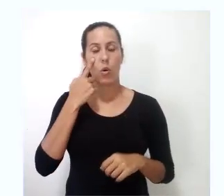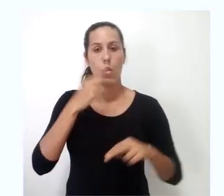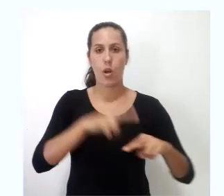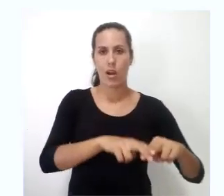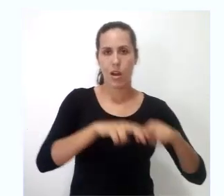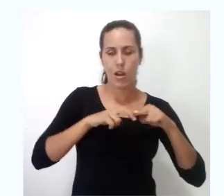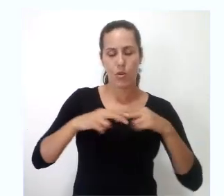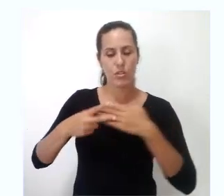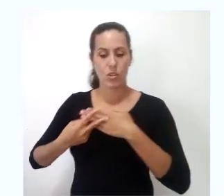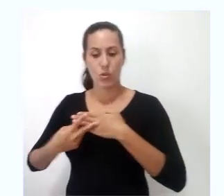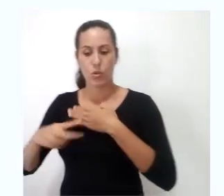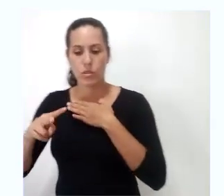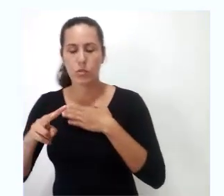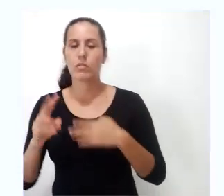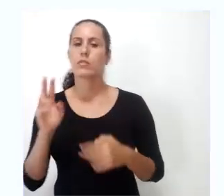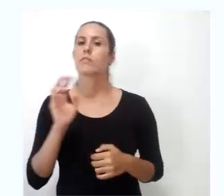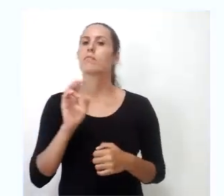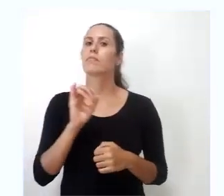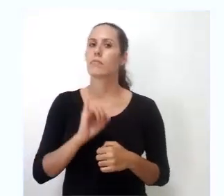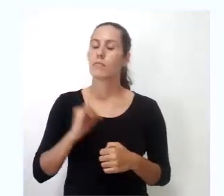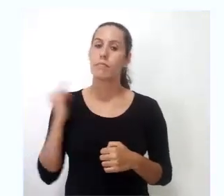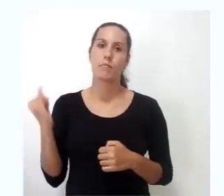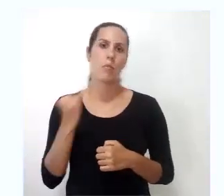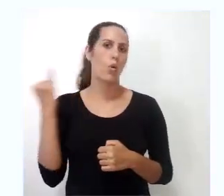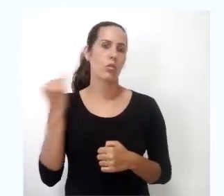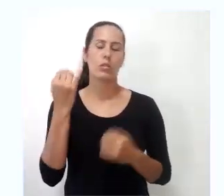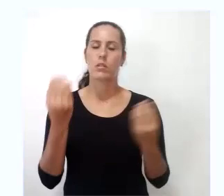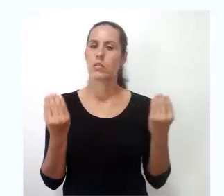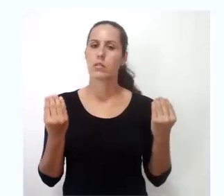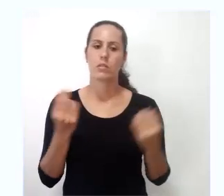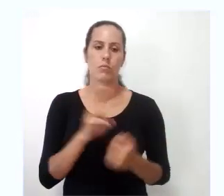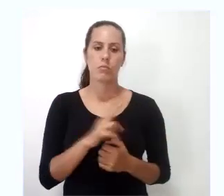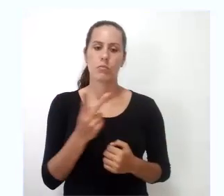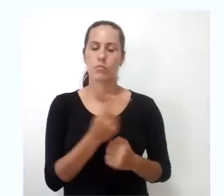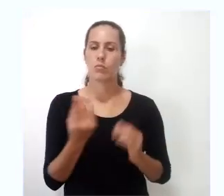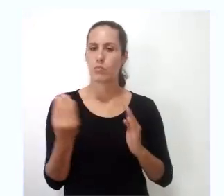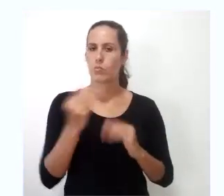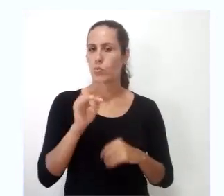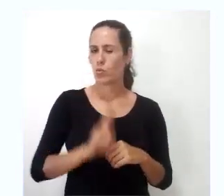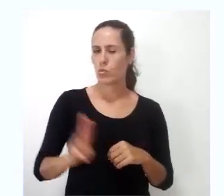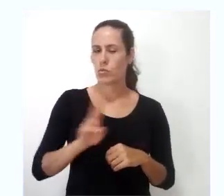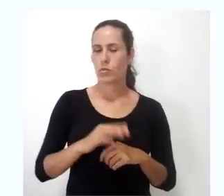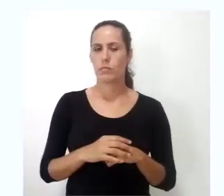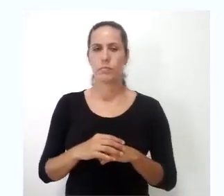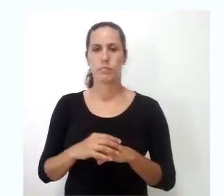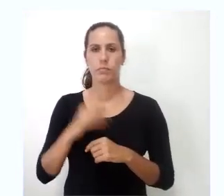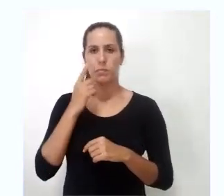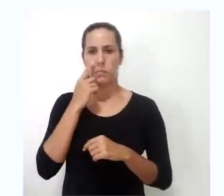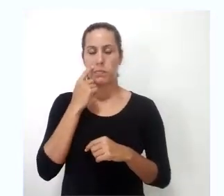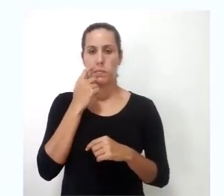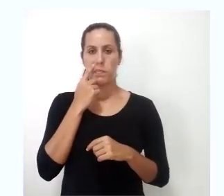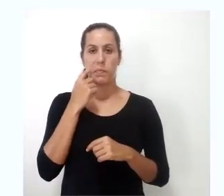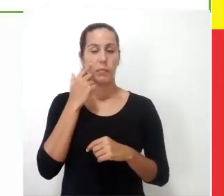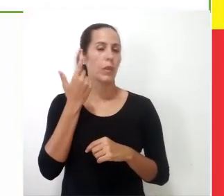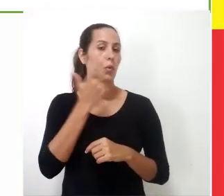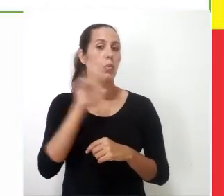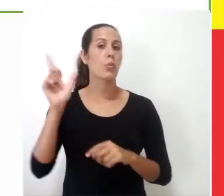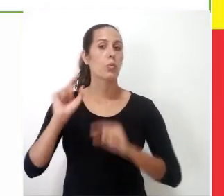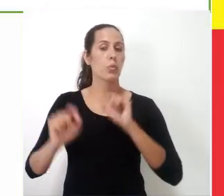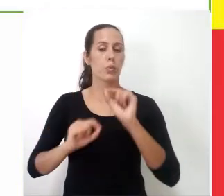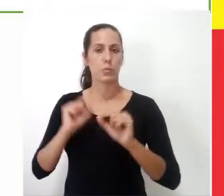muito importante para se trabalhar dentro de um texto. Isso é importantíssimo, certo? Outra questão que eu gostaria de dizer,